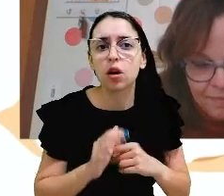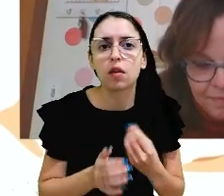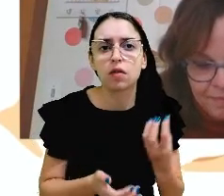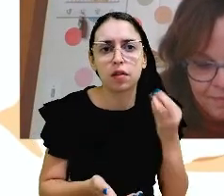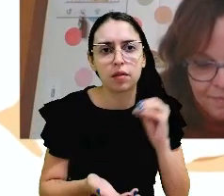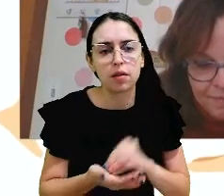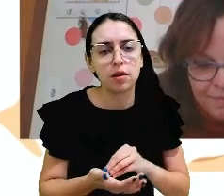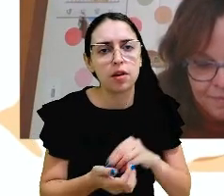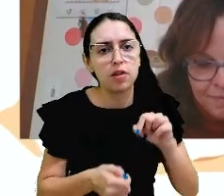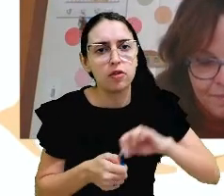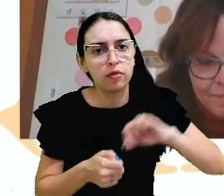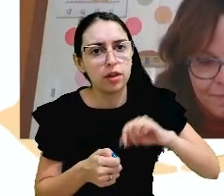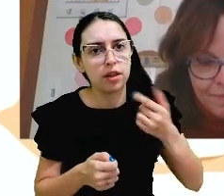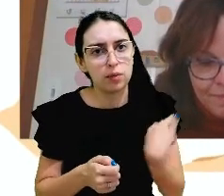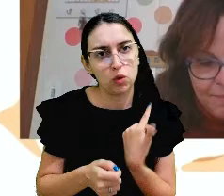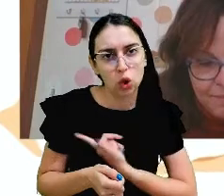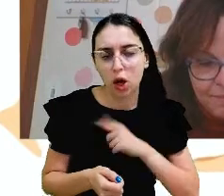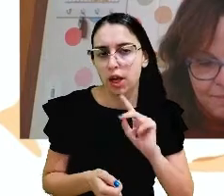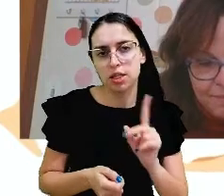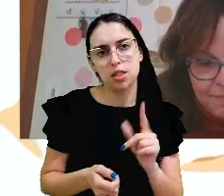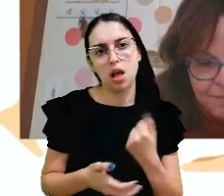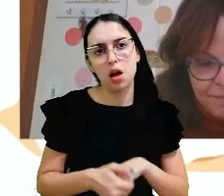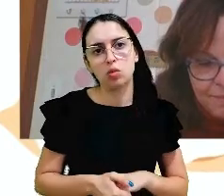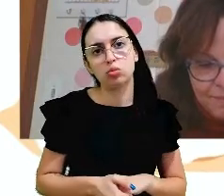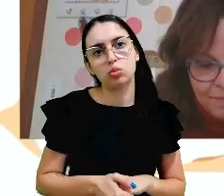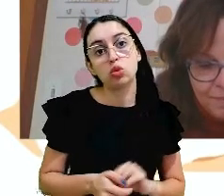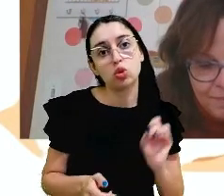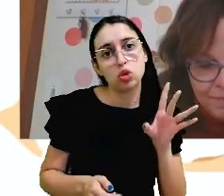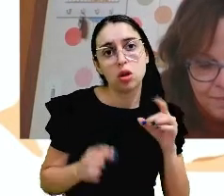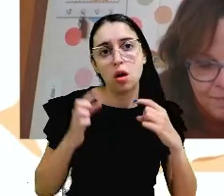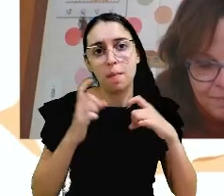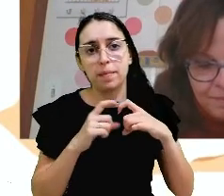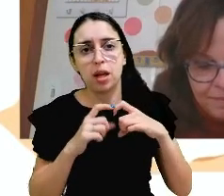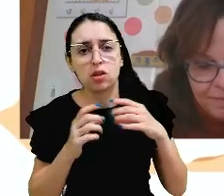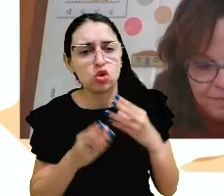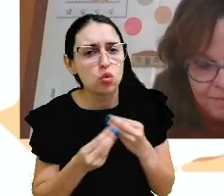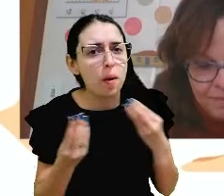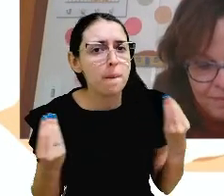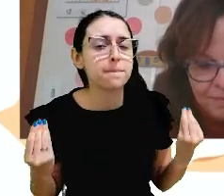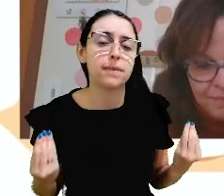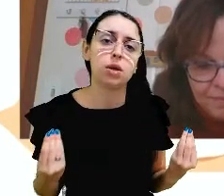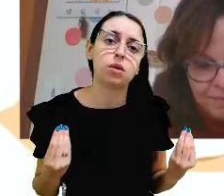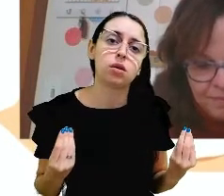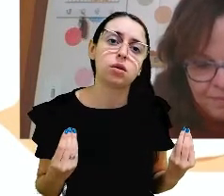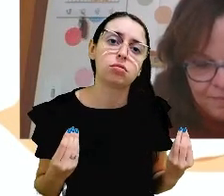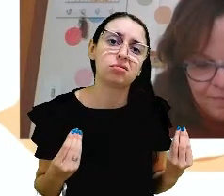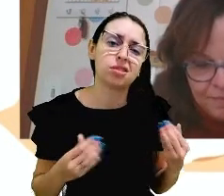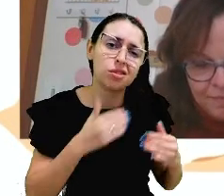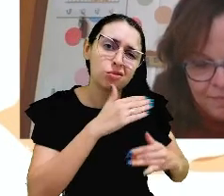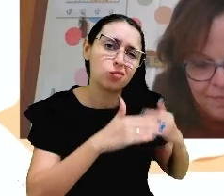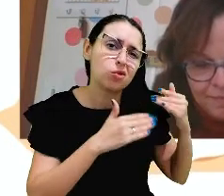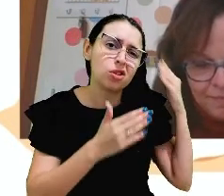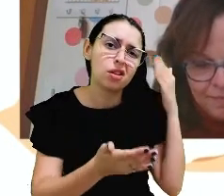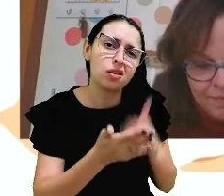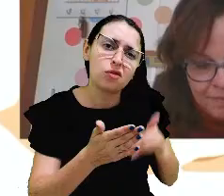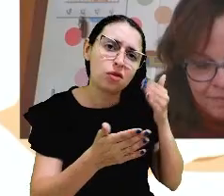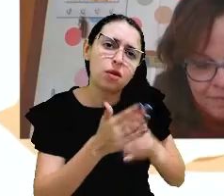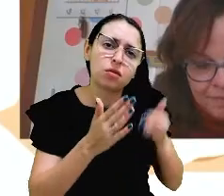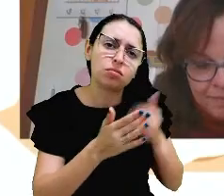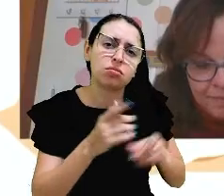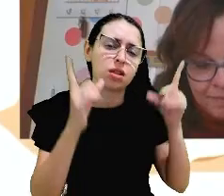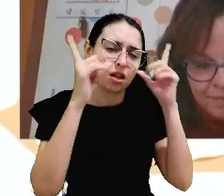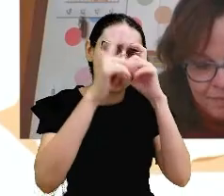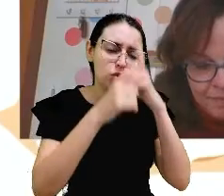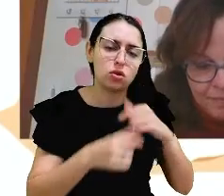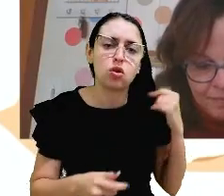nós, é produzida pelo médico. Então, são muitos os obstáculos a serem superados para que a gente